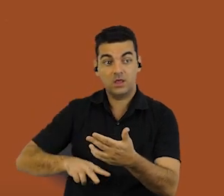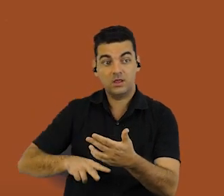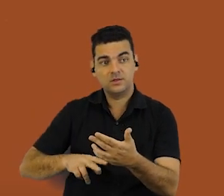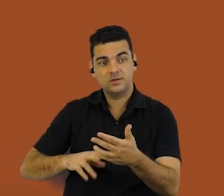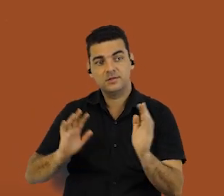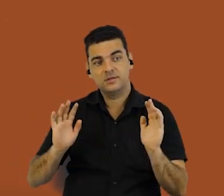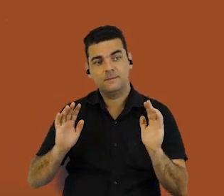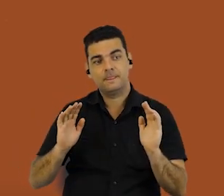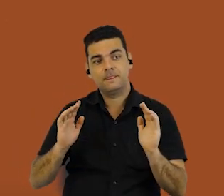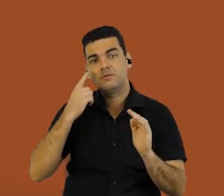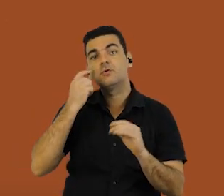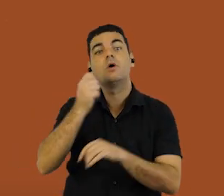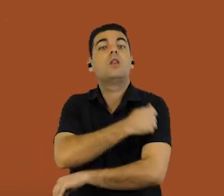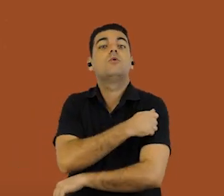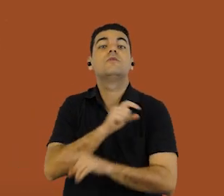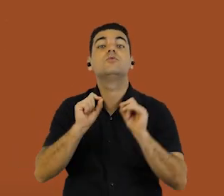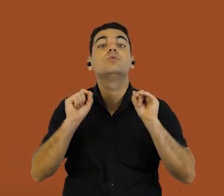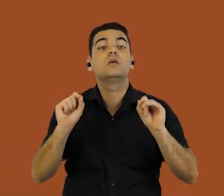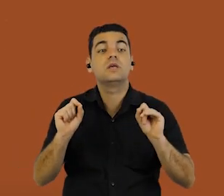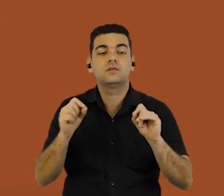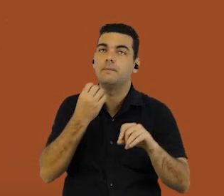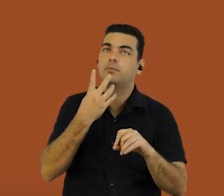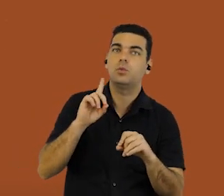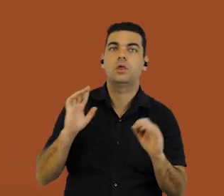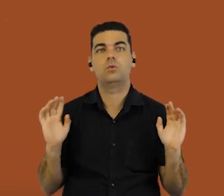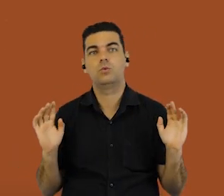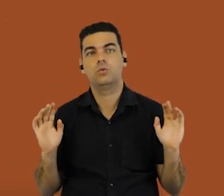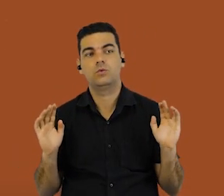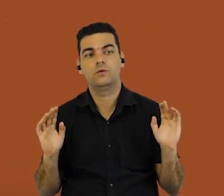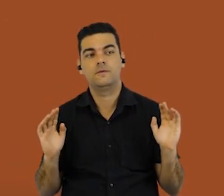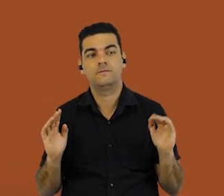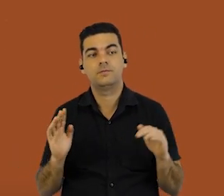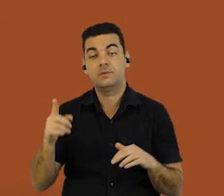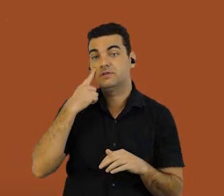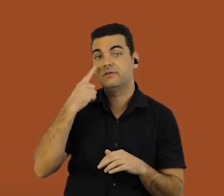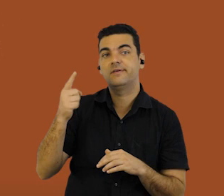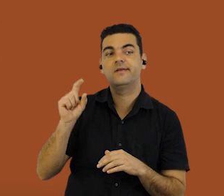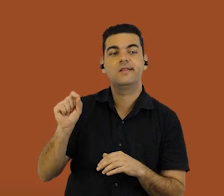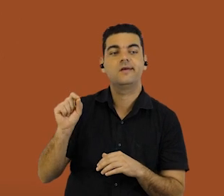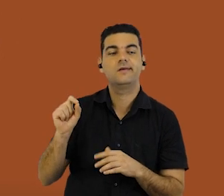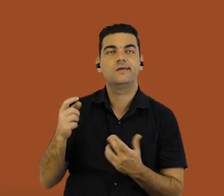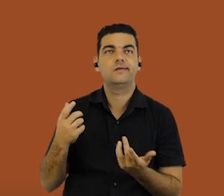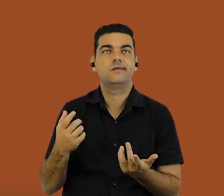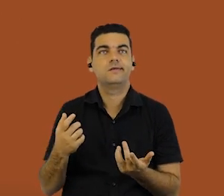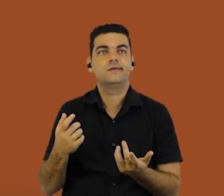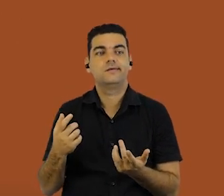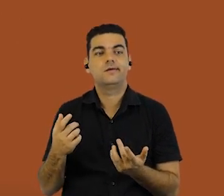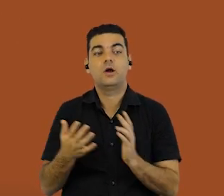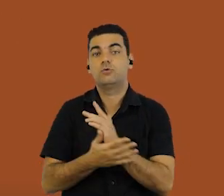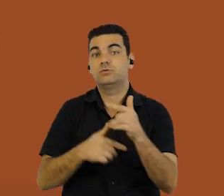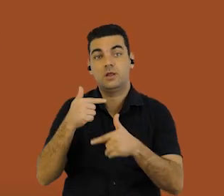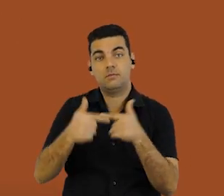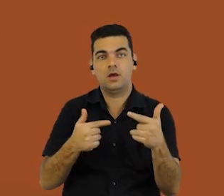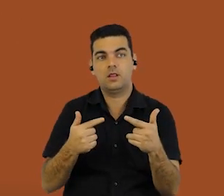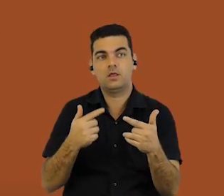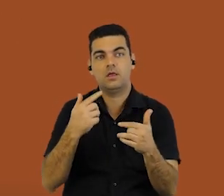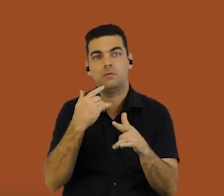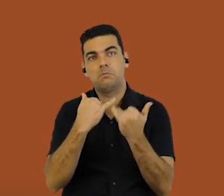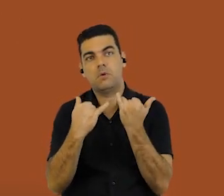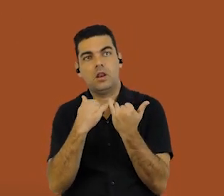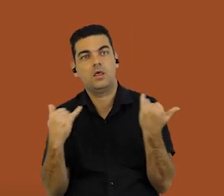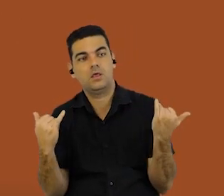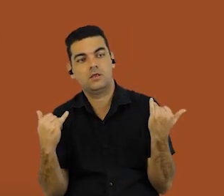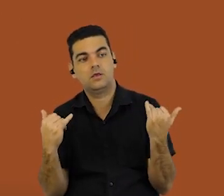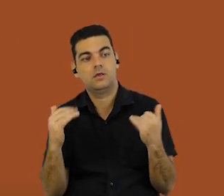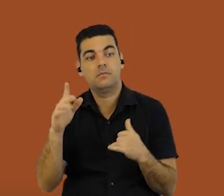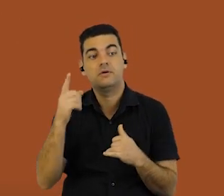muito, até para ver o que que seu aluno está fazendo, se está orientando alguém. E aí, você vai ver se tem algum trabalho semelhante, não sei o